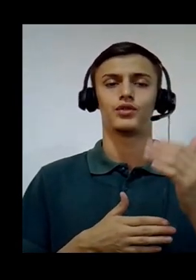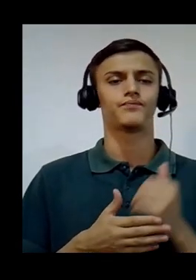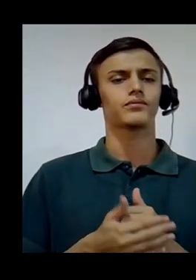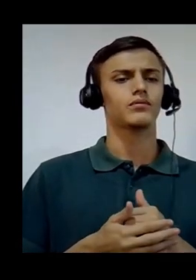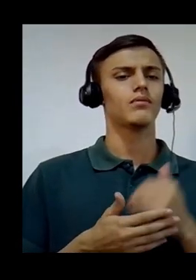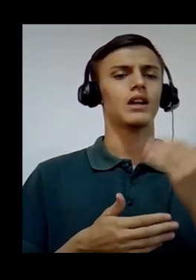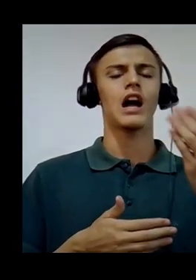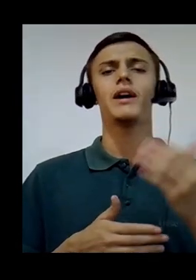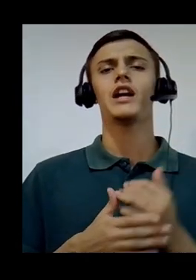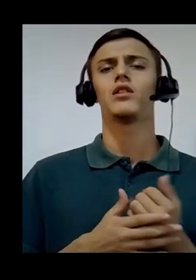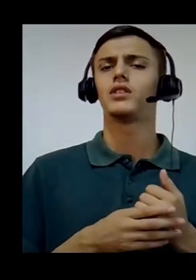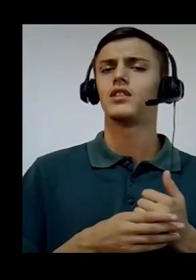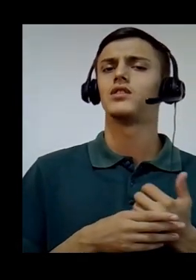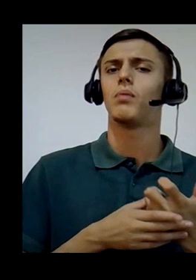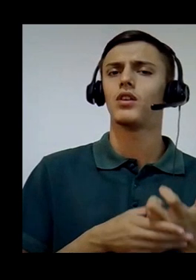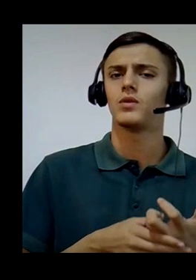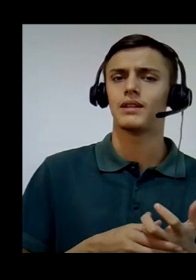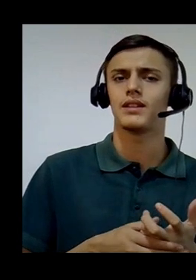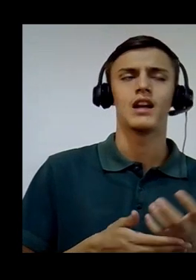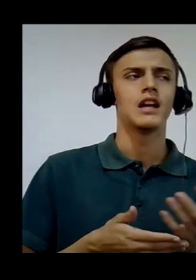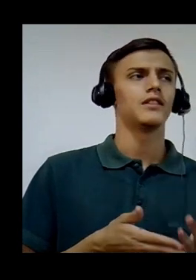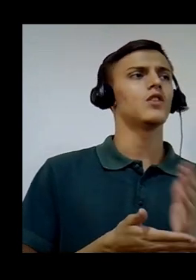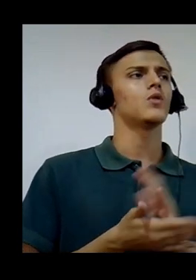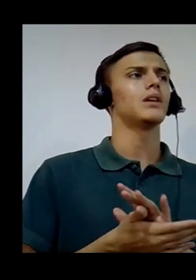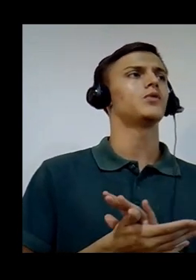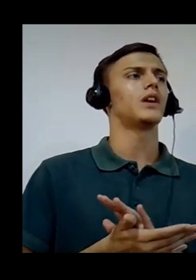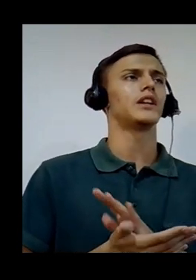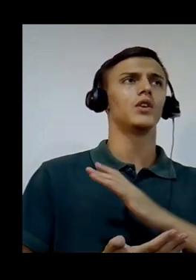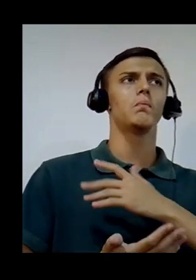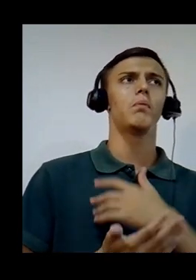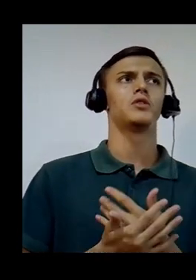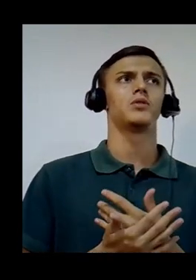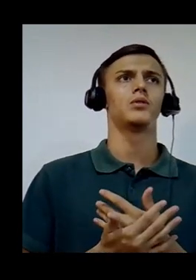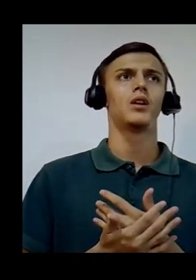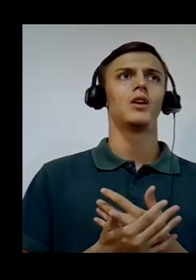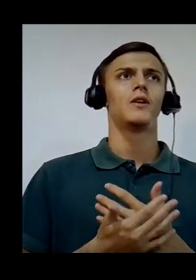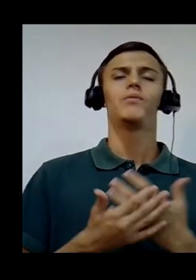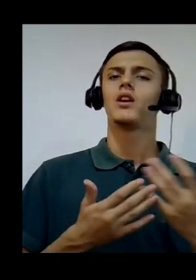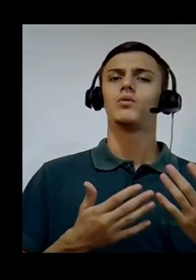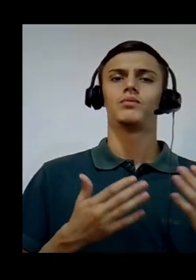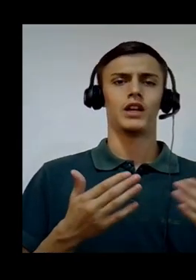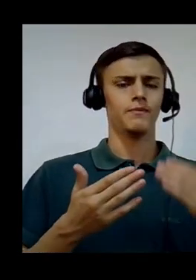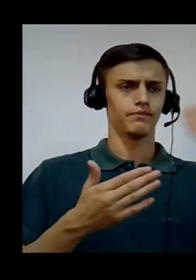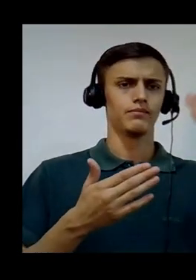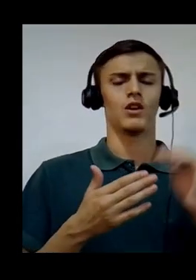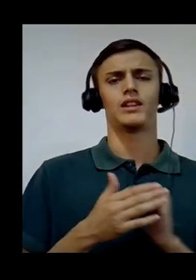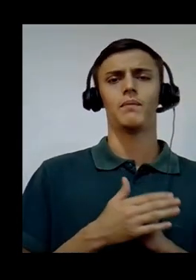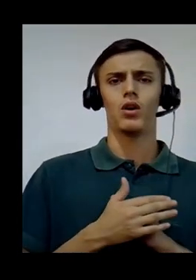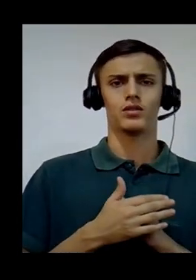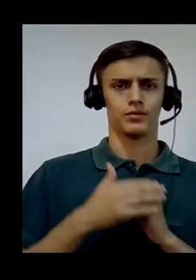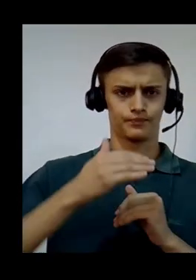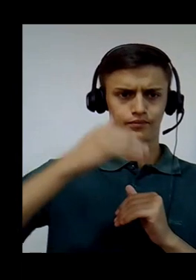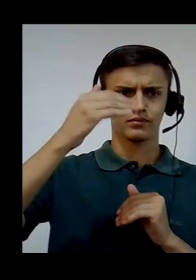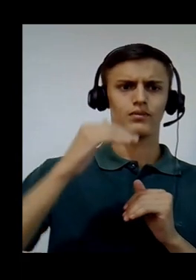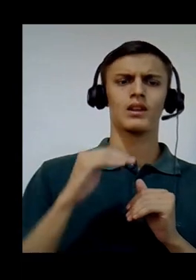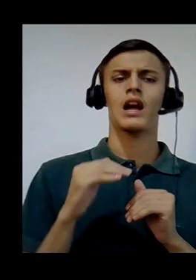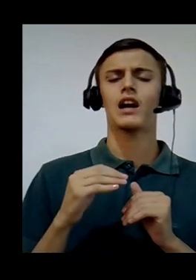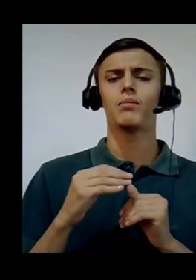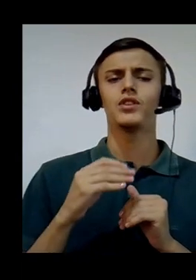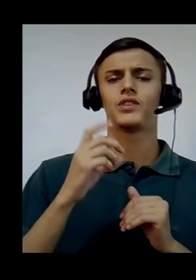verde. Amarelo, no trânsito, eu posso passar? Tem alguma lei que fale que eu não posso? Não, né. Eu até